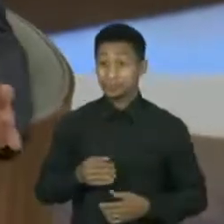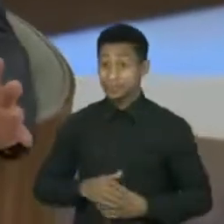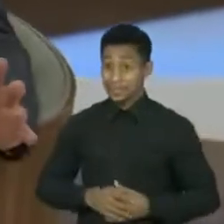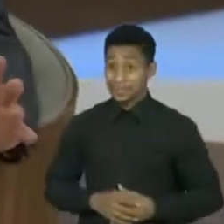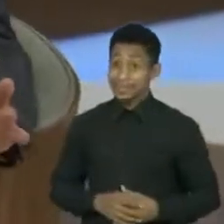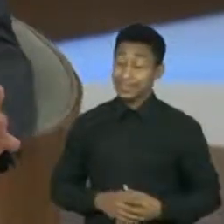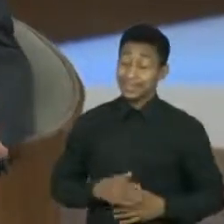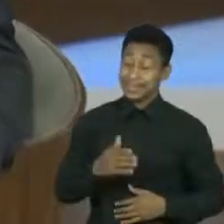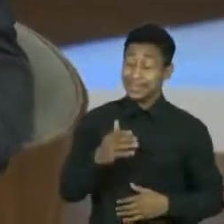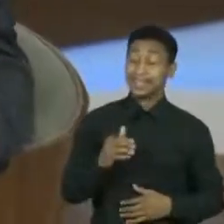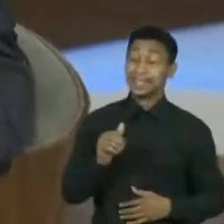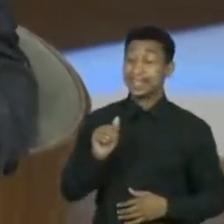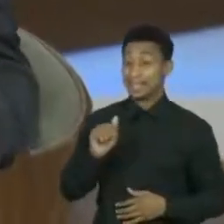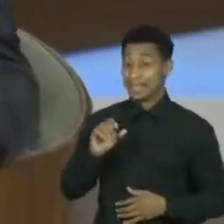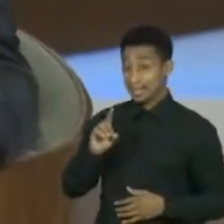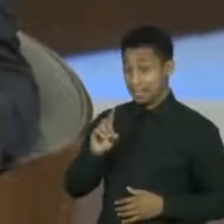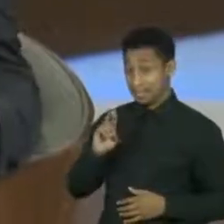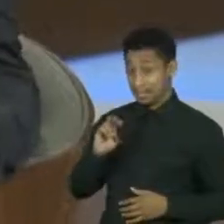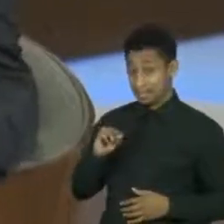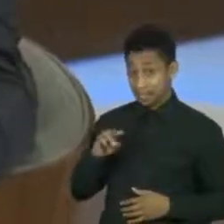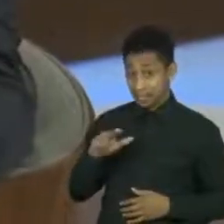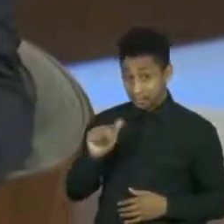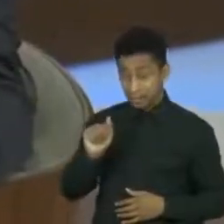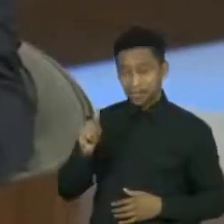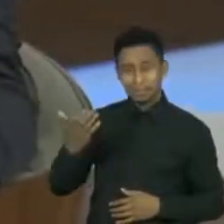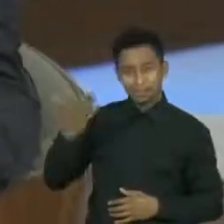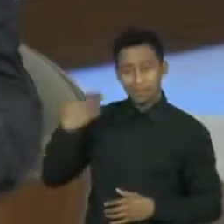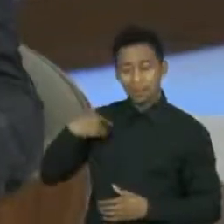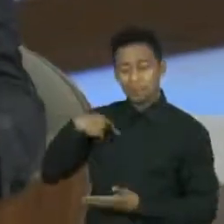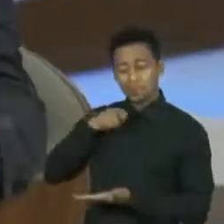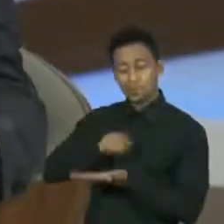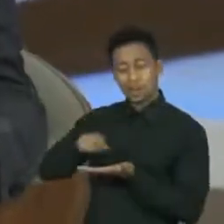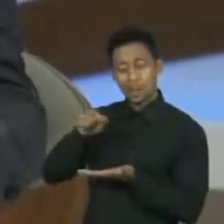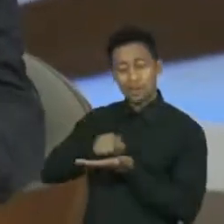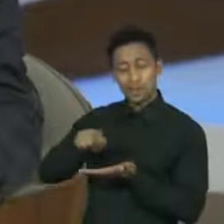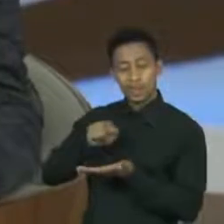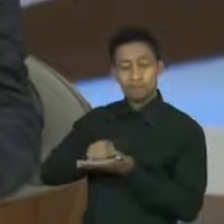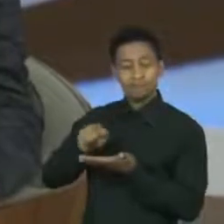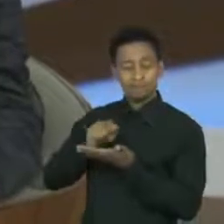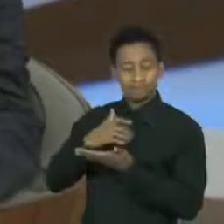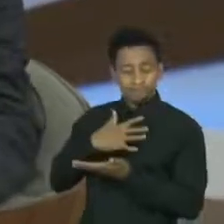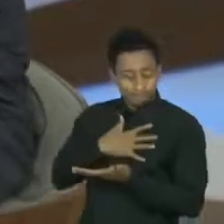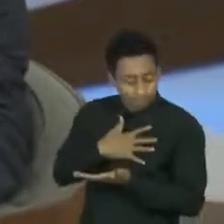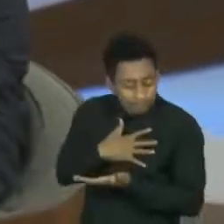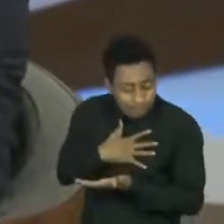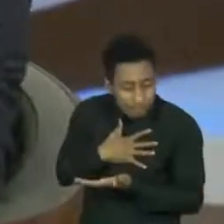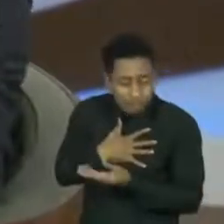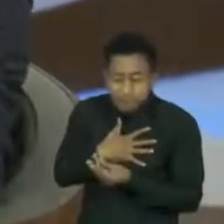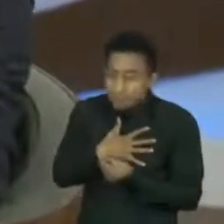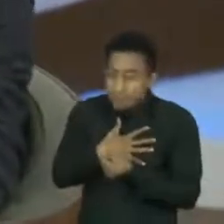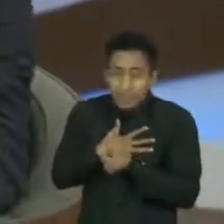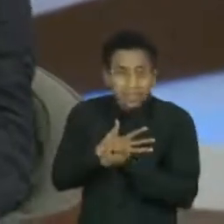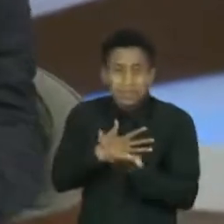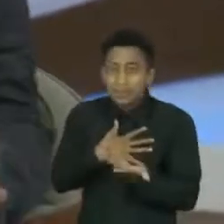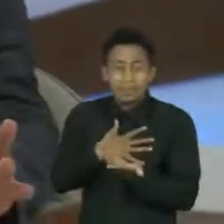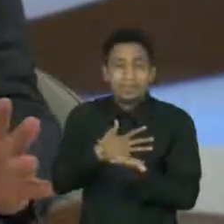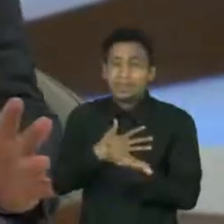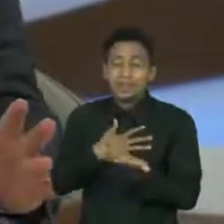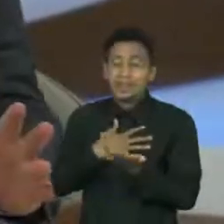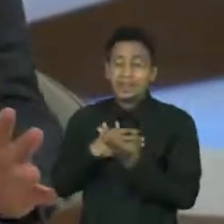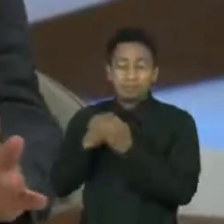eu enquanto escreveu o livro parece que eu estava movido assim como se eu estivesse fazendo uma